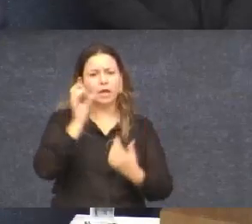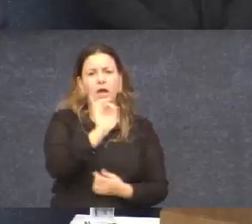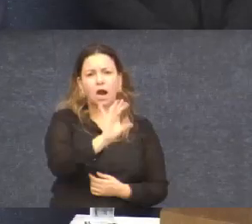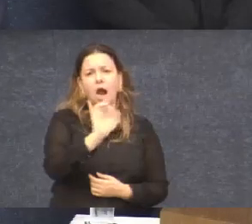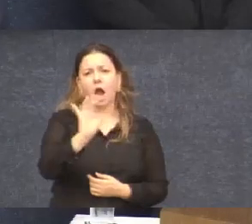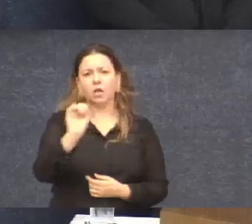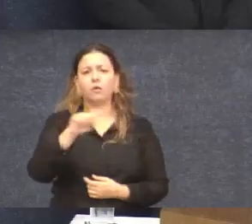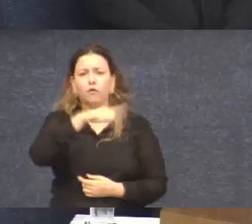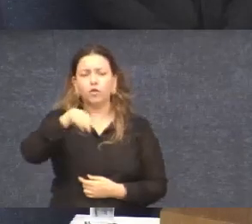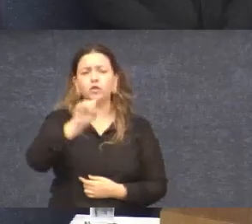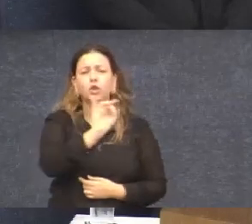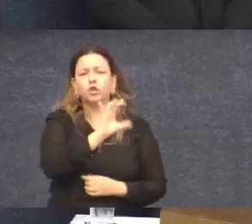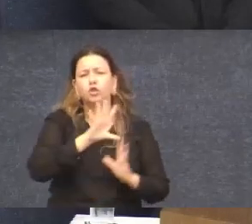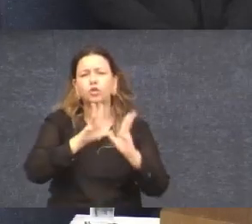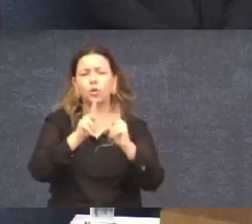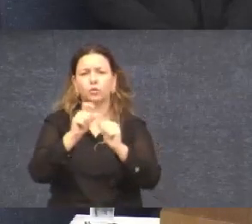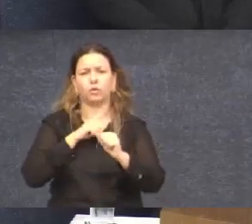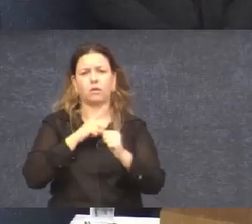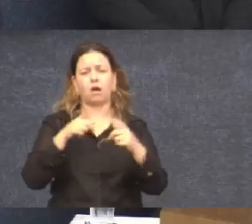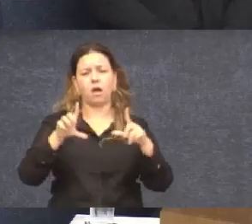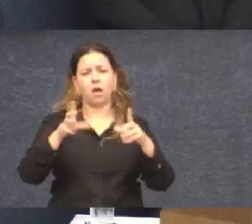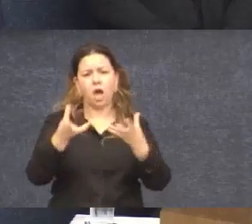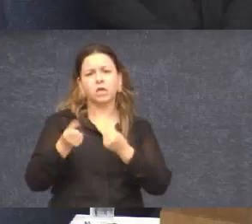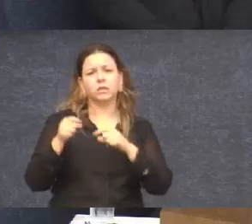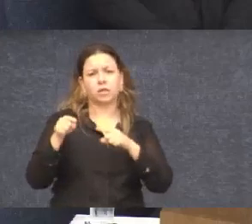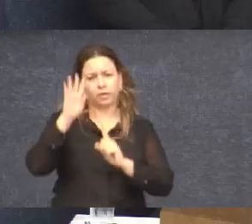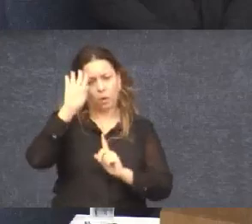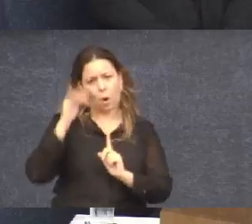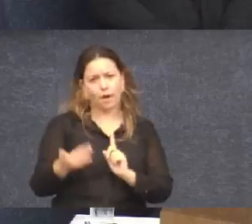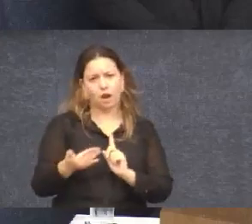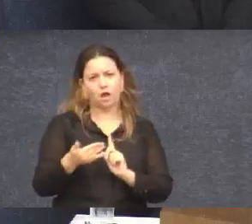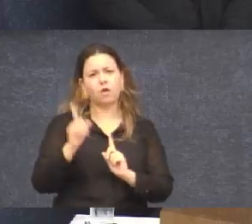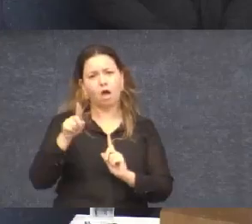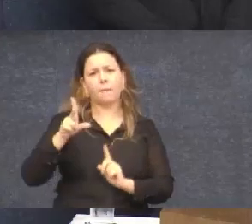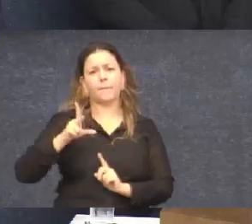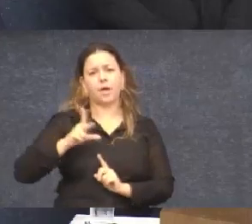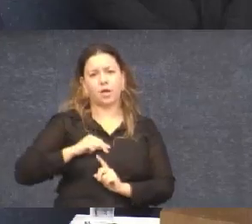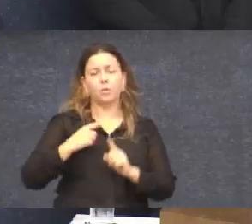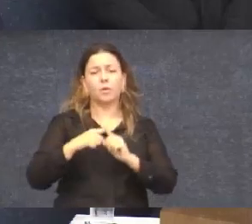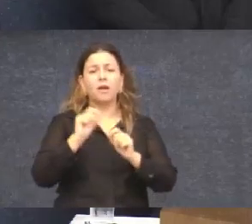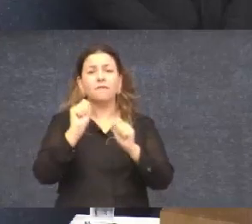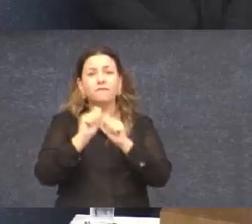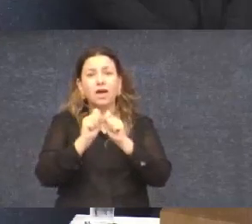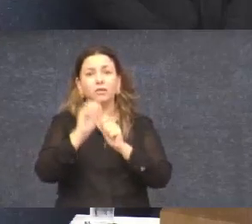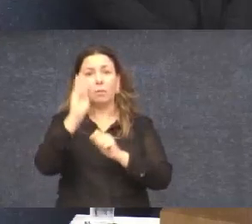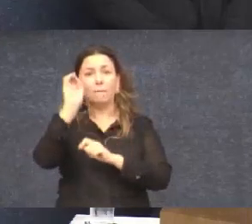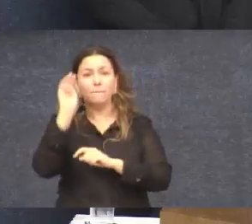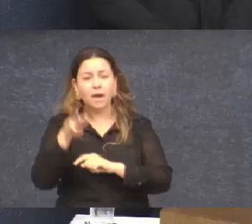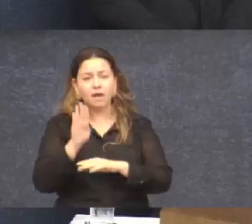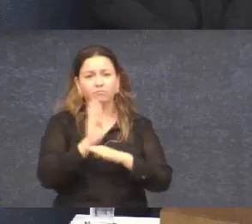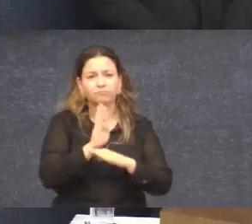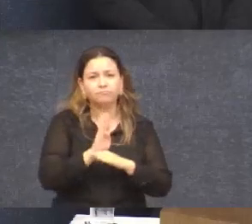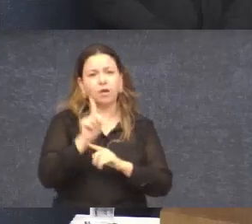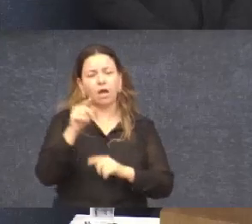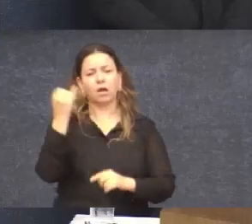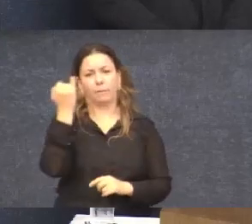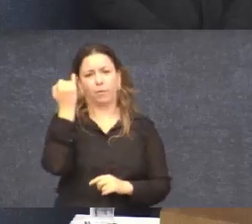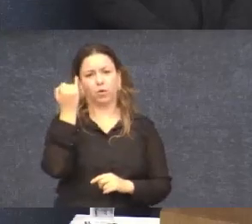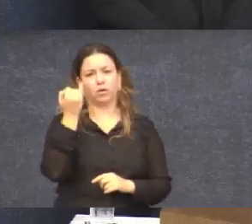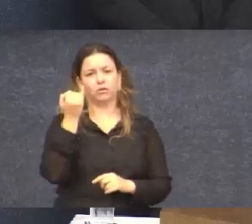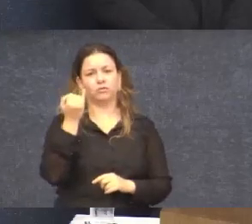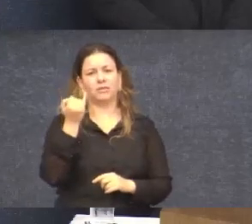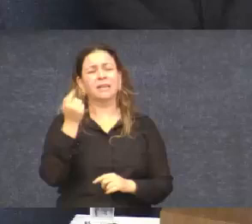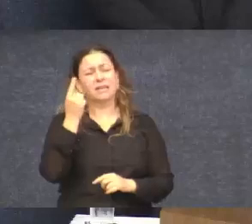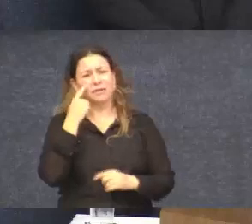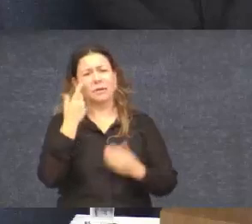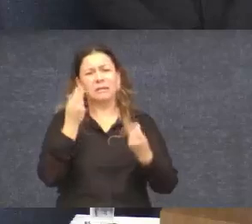são merecedores, porque fazer o bem é muito importante, porque tantas e tantas pessoas que estão